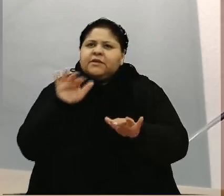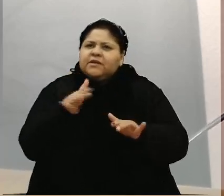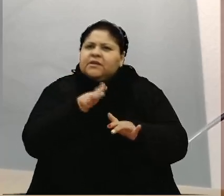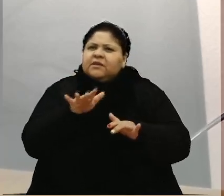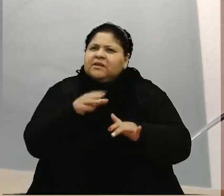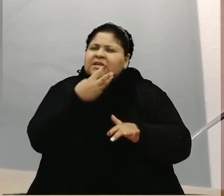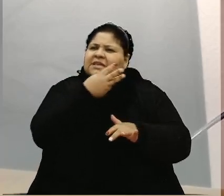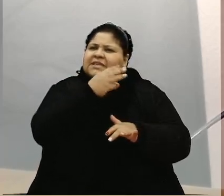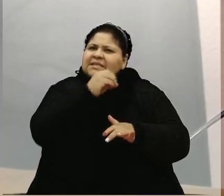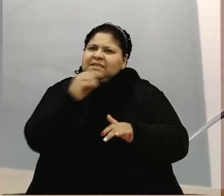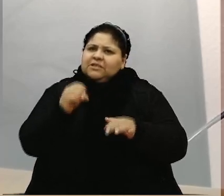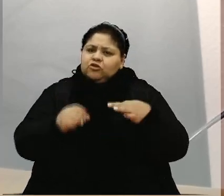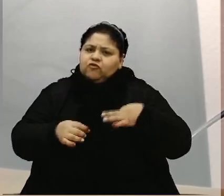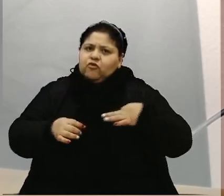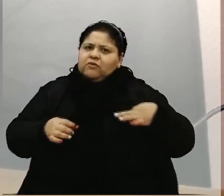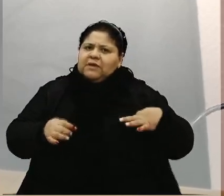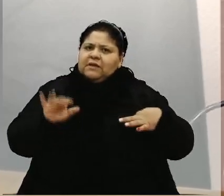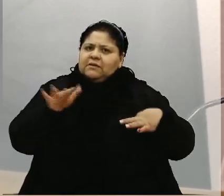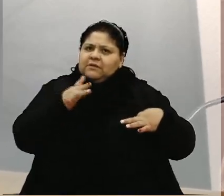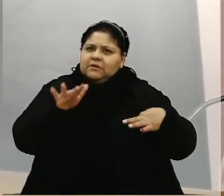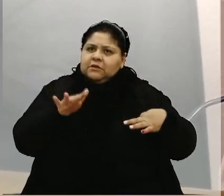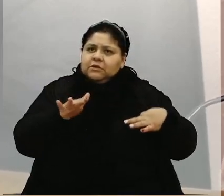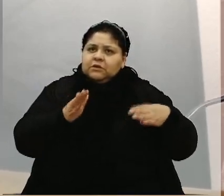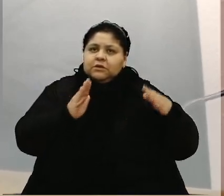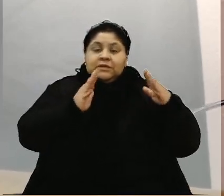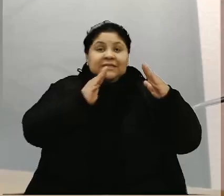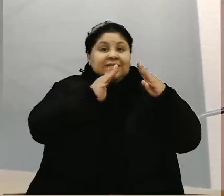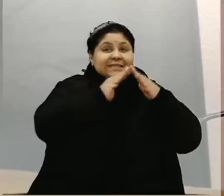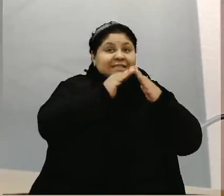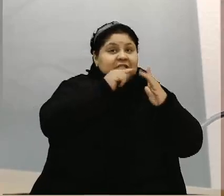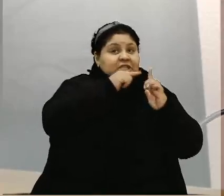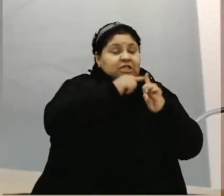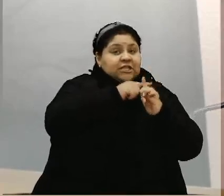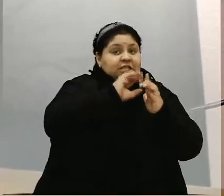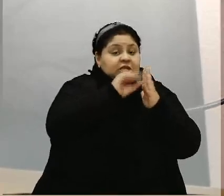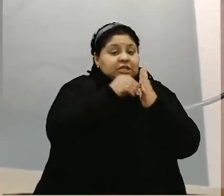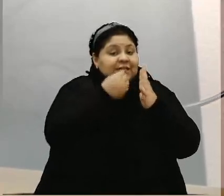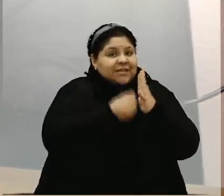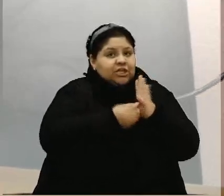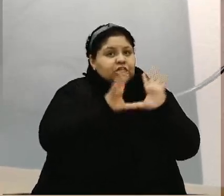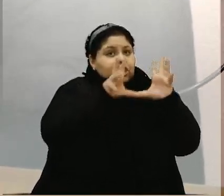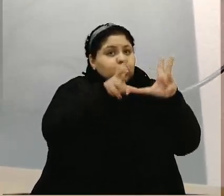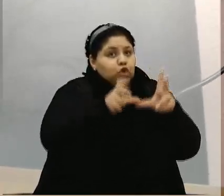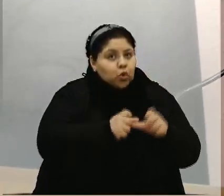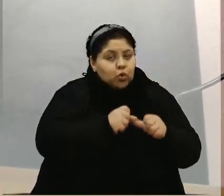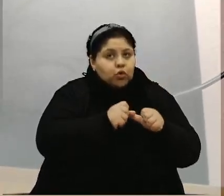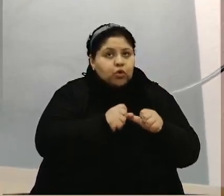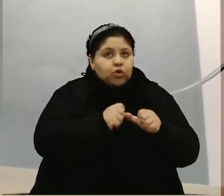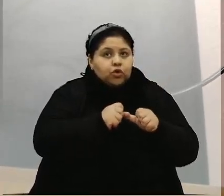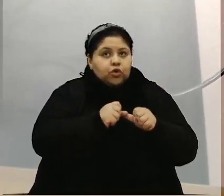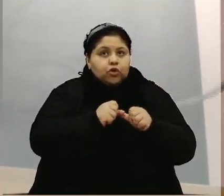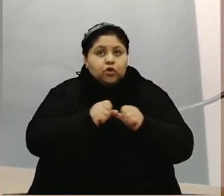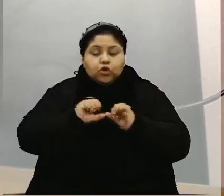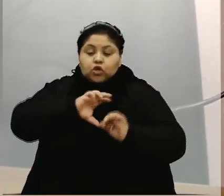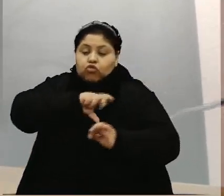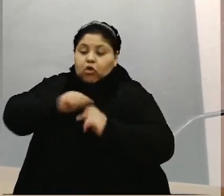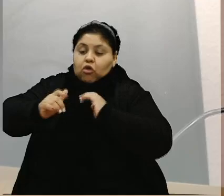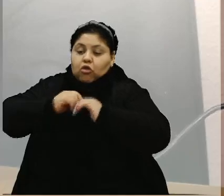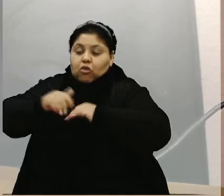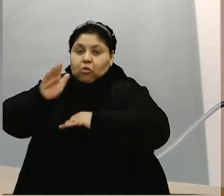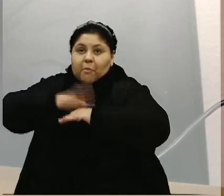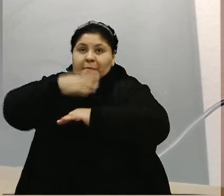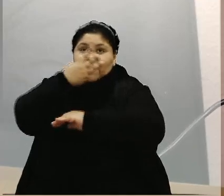300 voluntários. Na igreja como um todo. Na igreja como um todo, mais de 600 voluntários e no Amor em Movimento, mais de